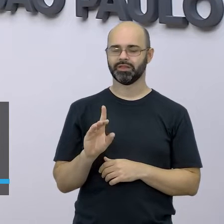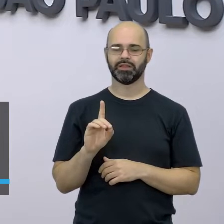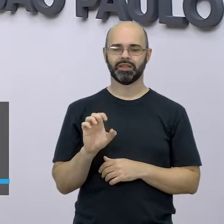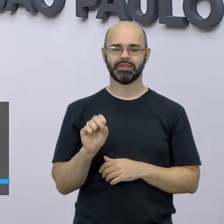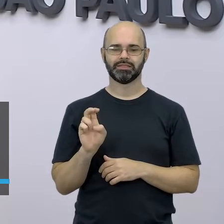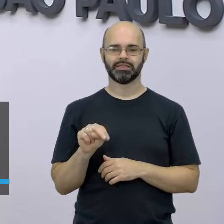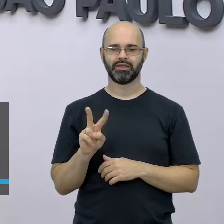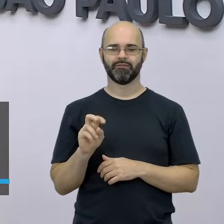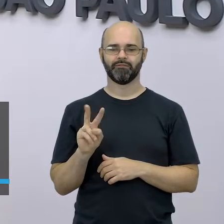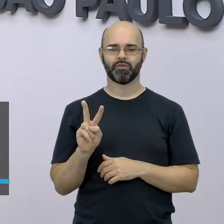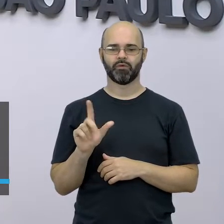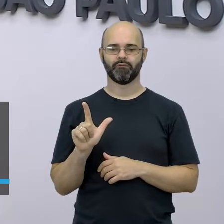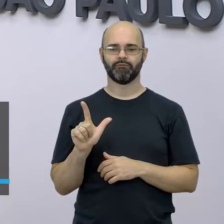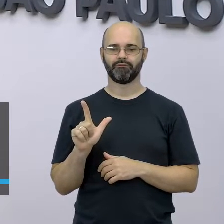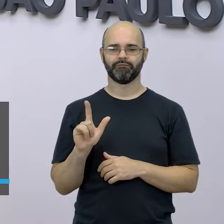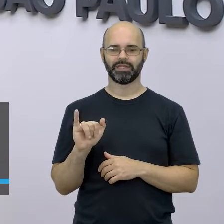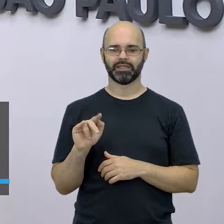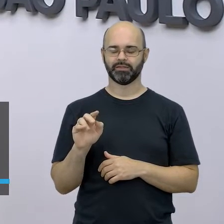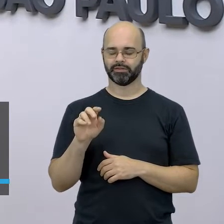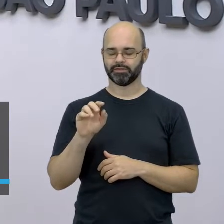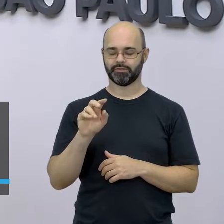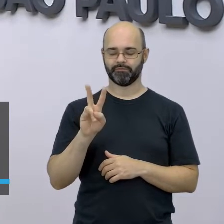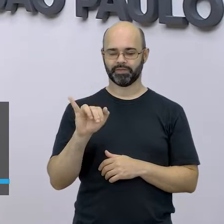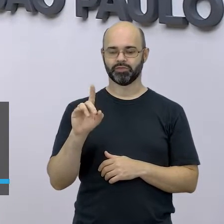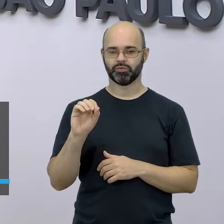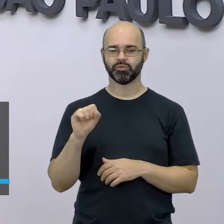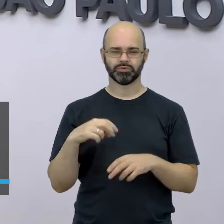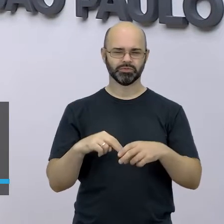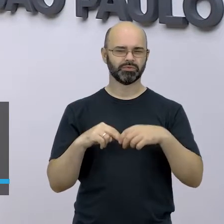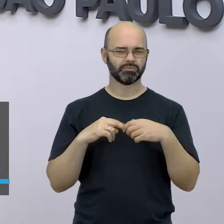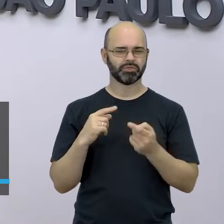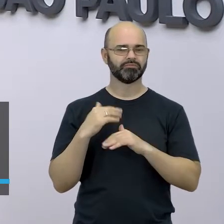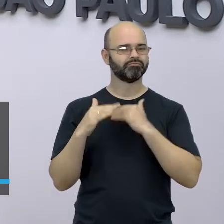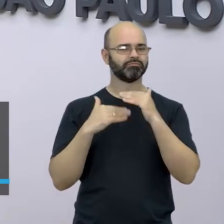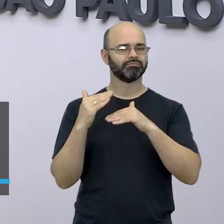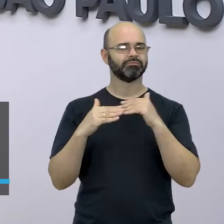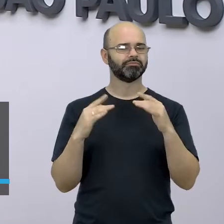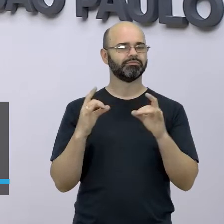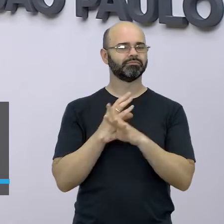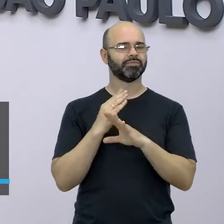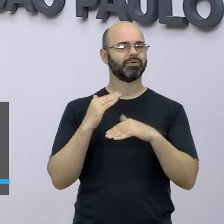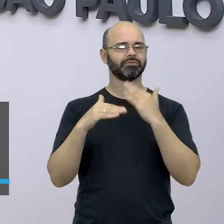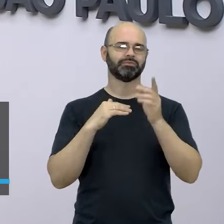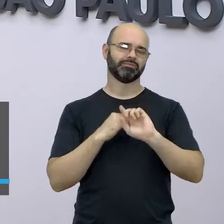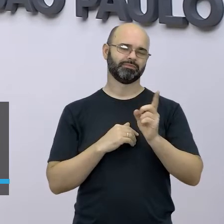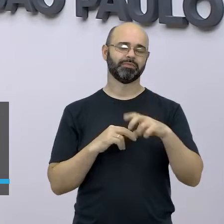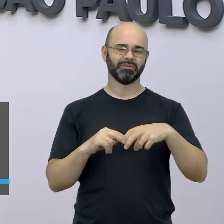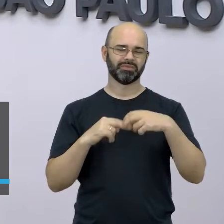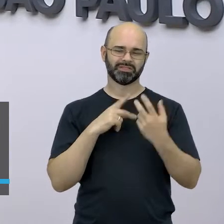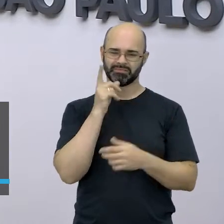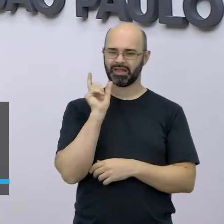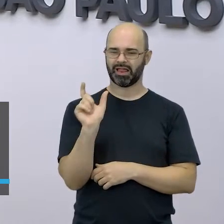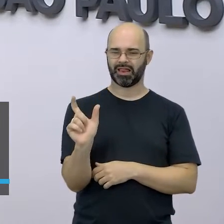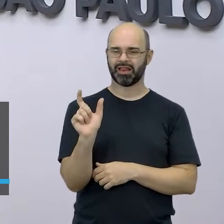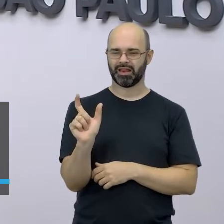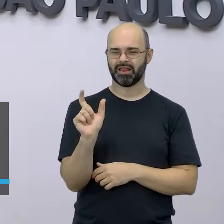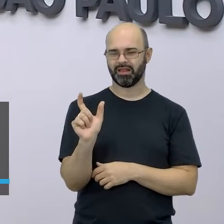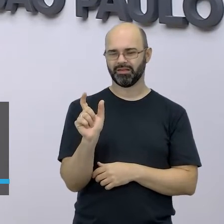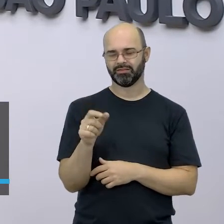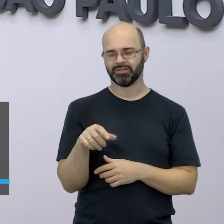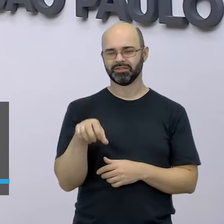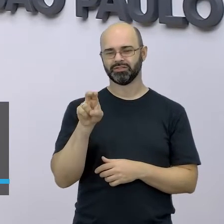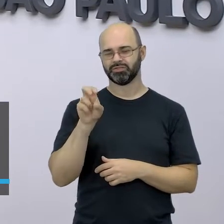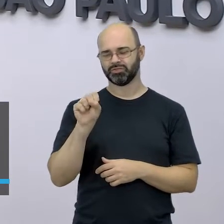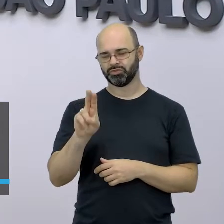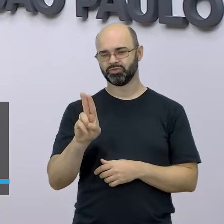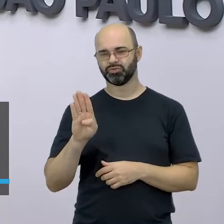economia. E mais para frente, né, quer dizer, essa denominação subdesenvolvimento, né, o subdesenvolvido,